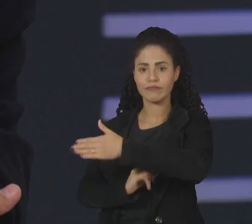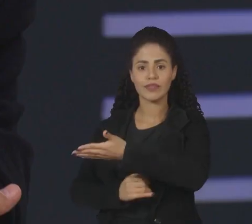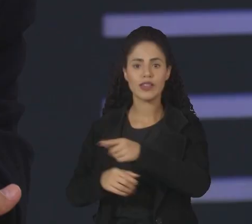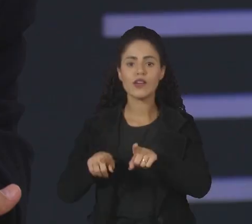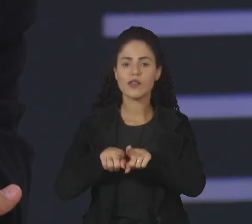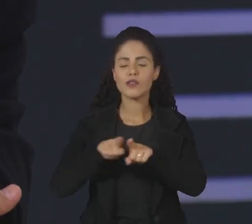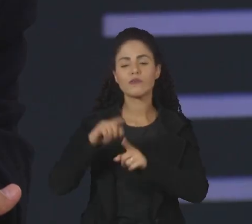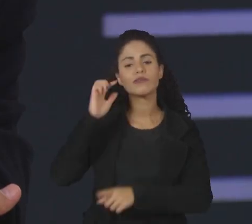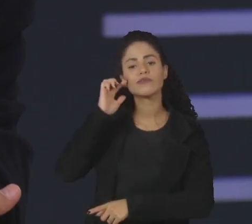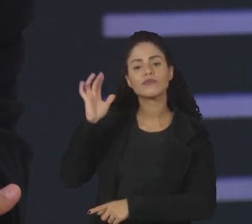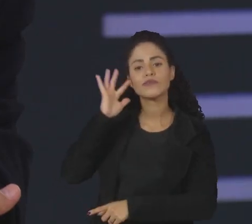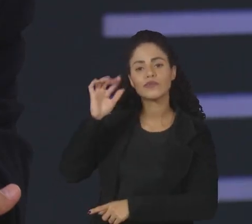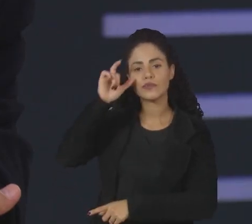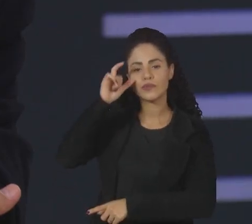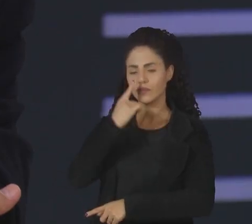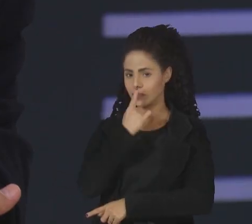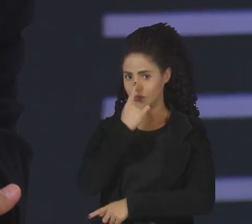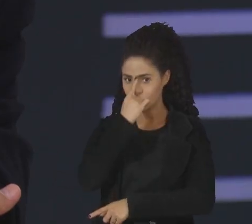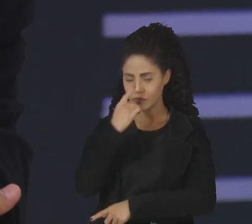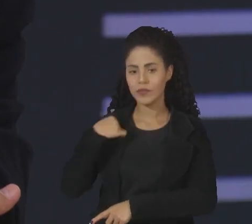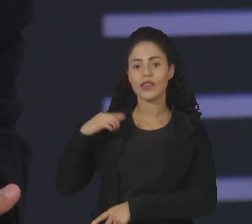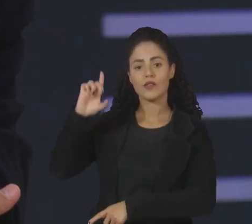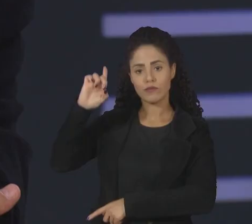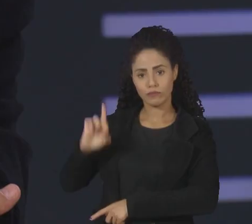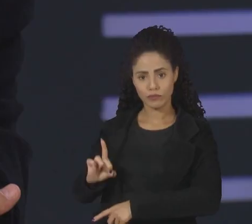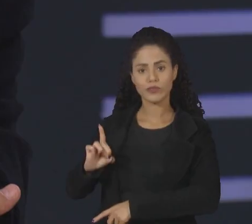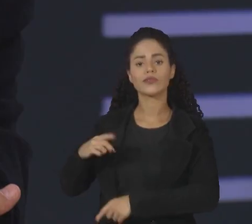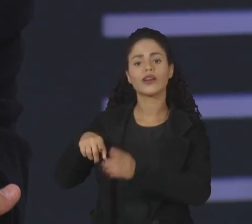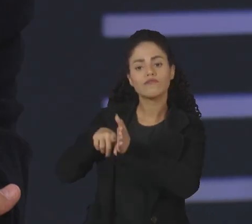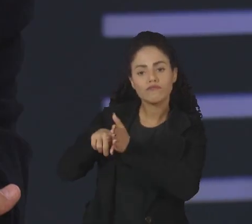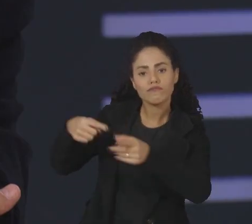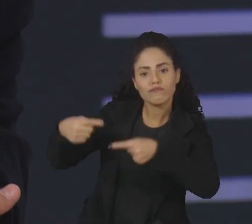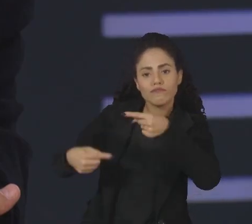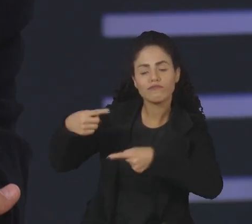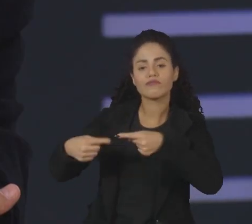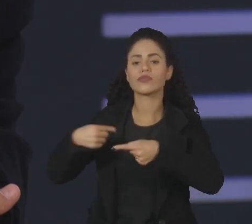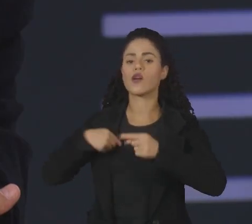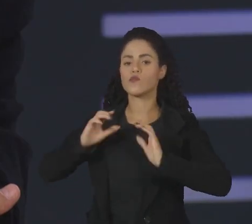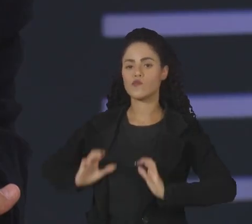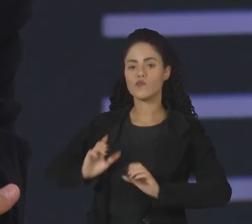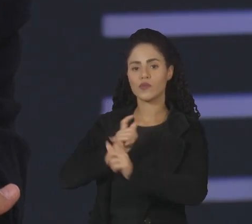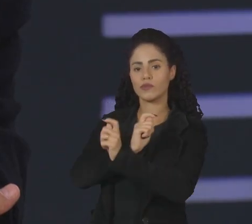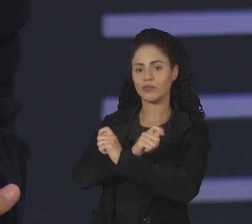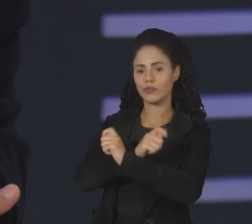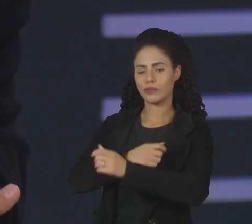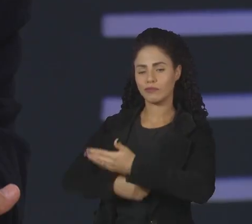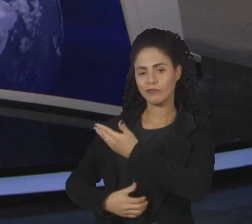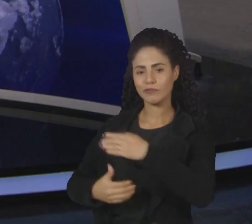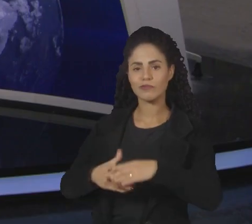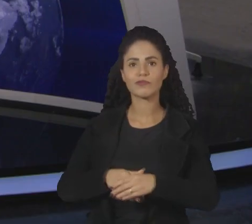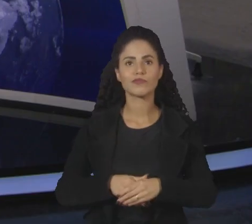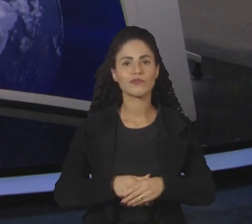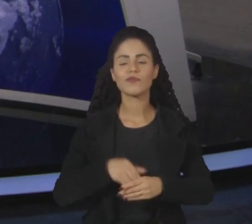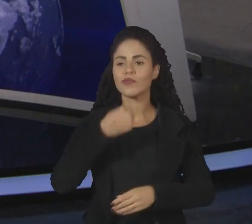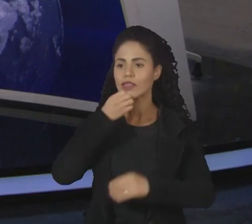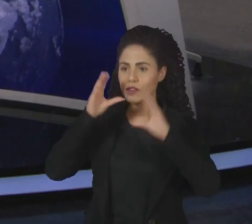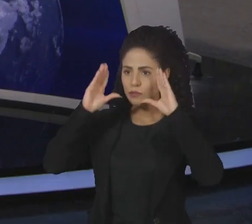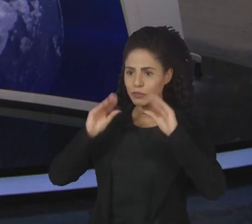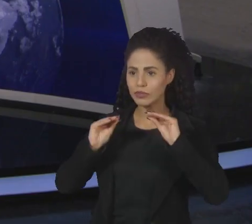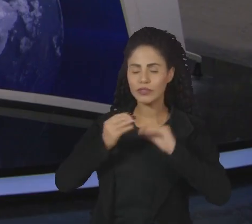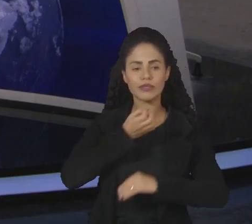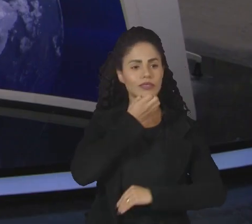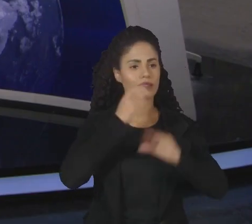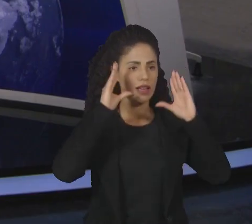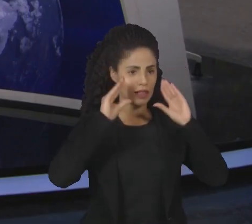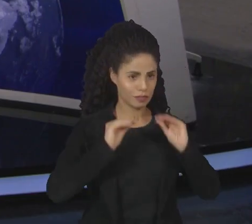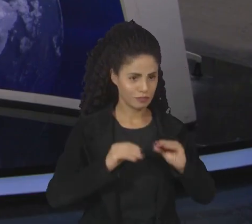e o filósofo Luiz Felipe Pondé, diretor do Laboratório de Política, Comportamento e Mídia da PUC. Boa noite, Mariana. Boa noite, Karen. Boa noite,